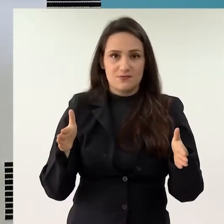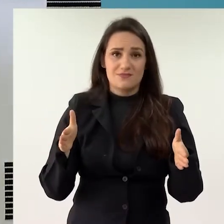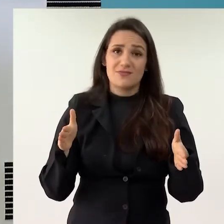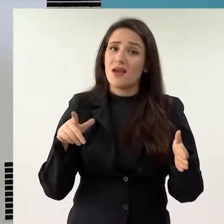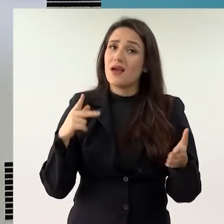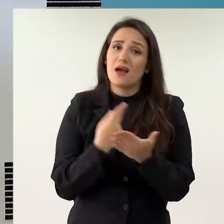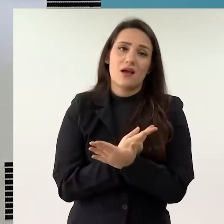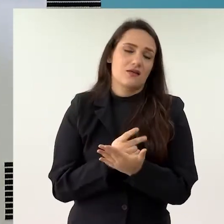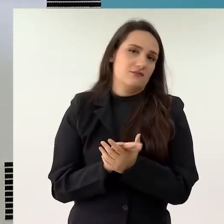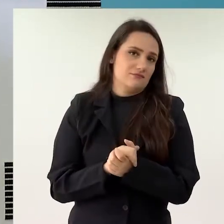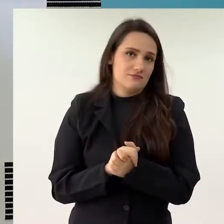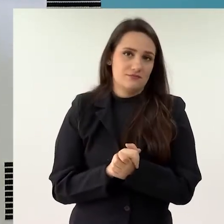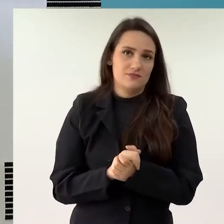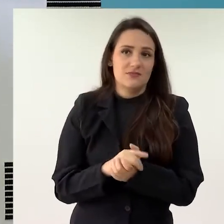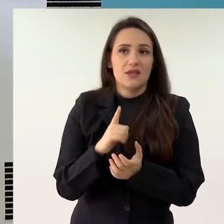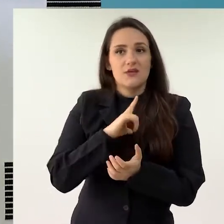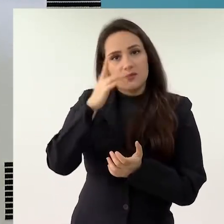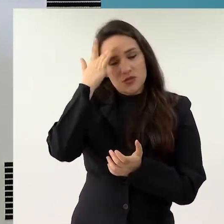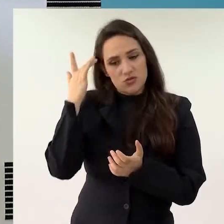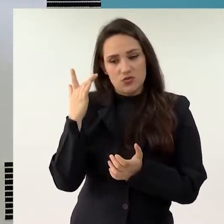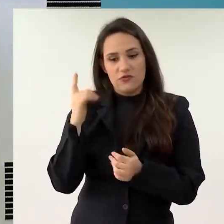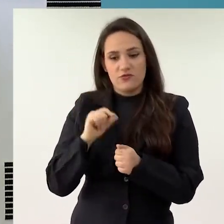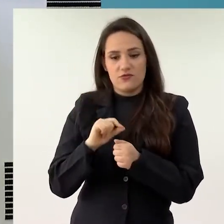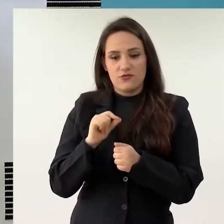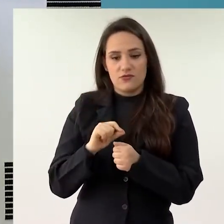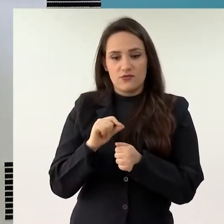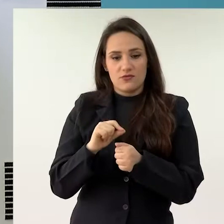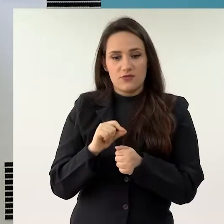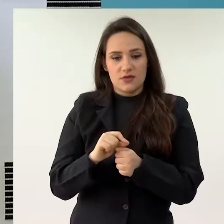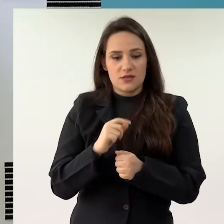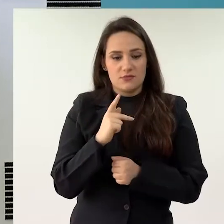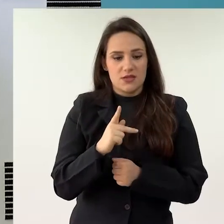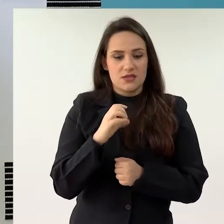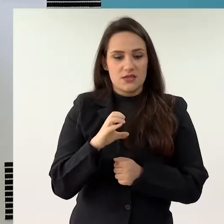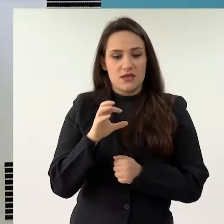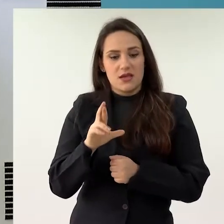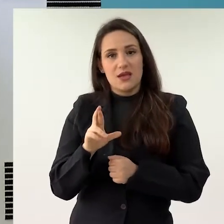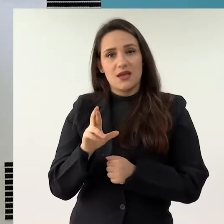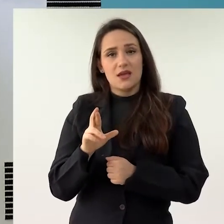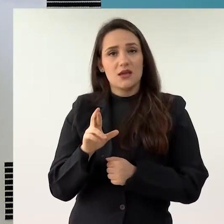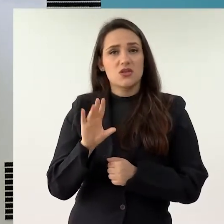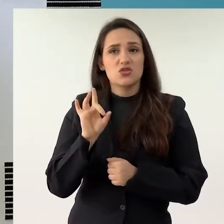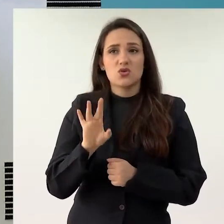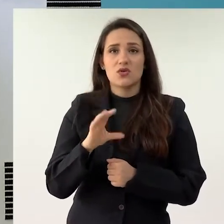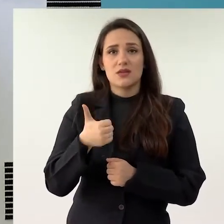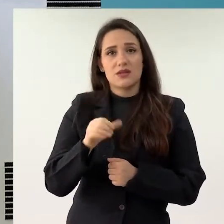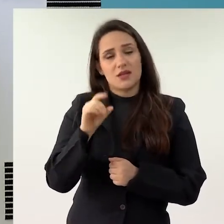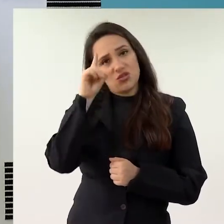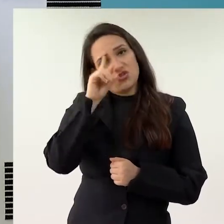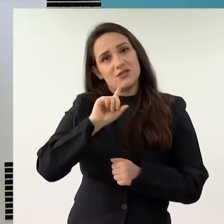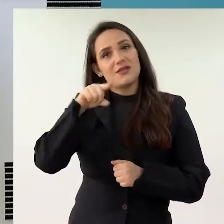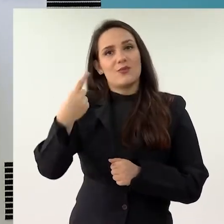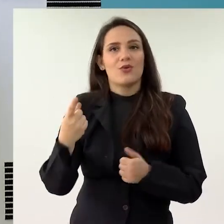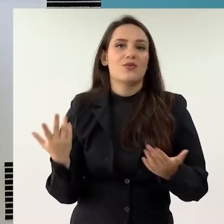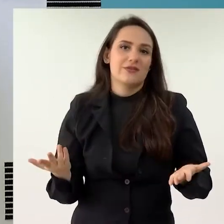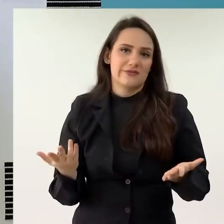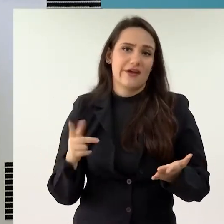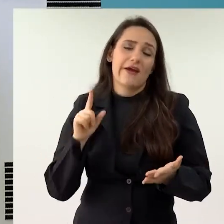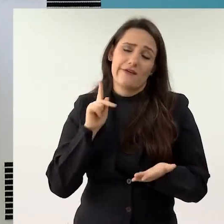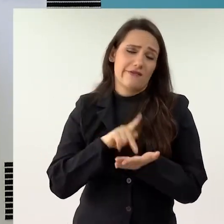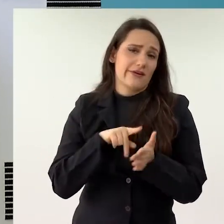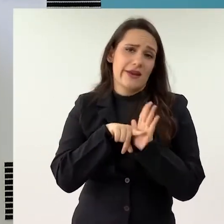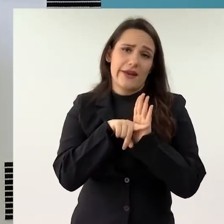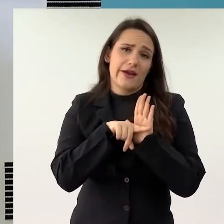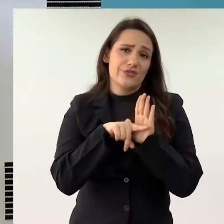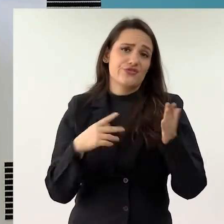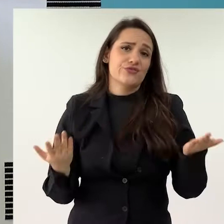Tiveram pacientes que foram marcados exames PCR 10 dias depois do início dos sintomas, aí o PCR já dá negativo.